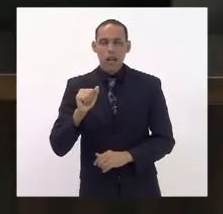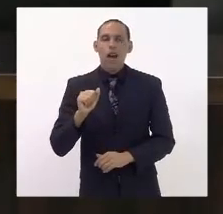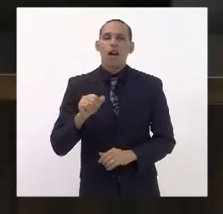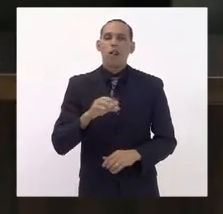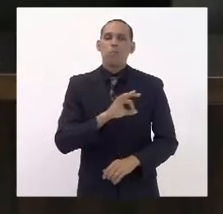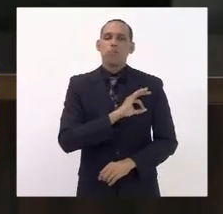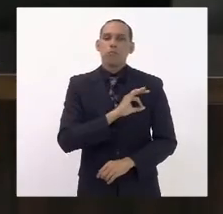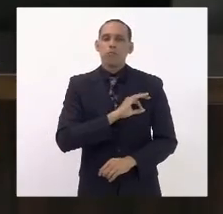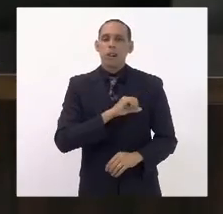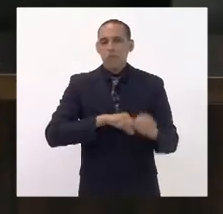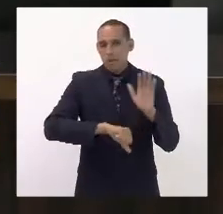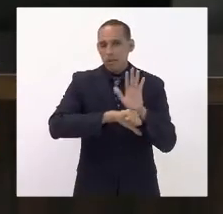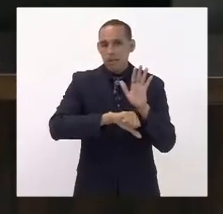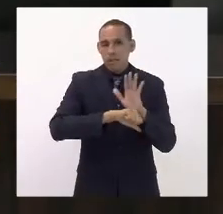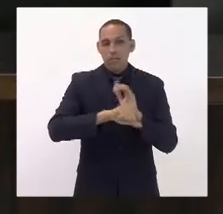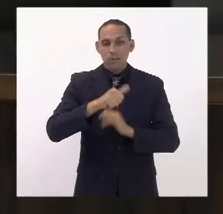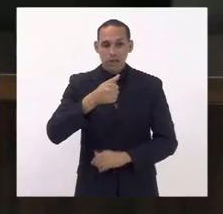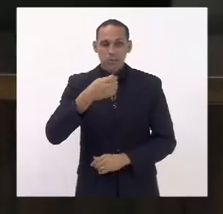143.